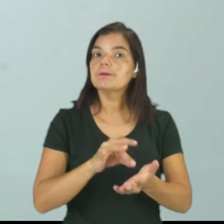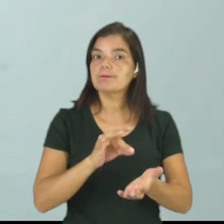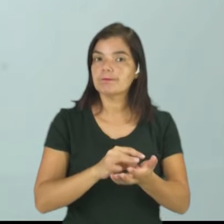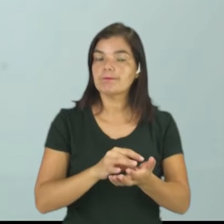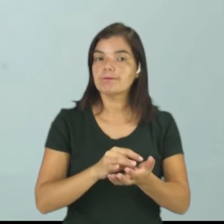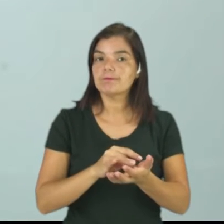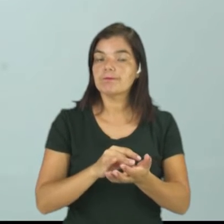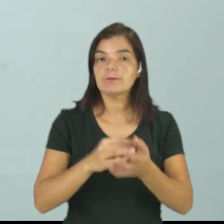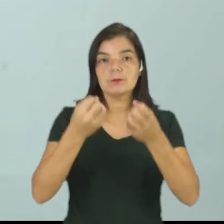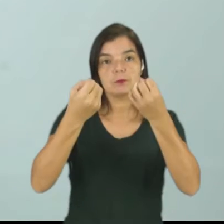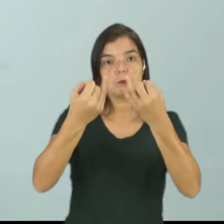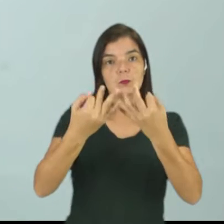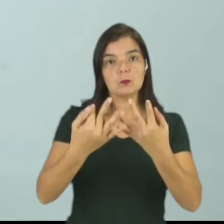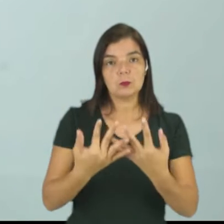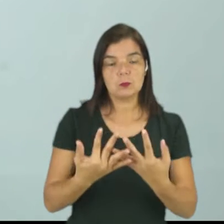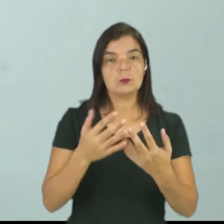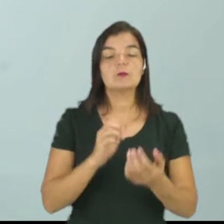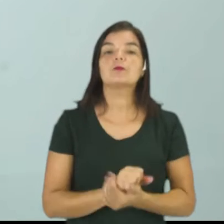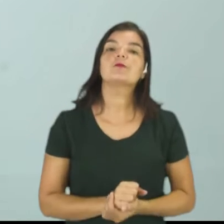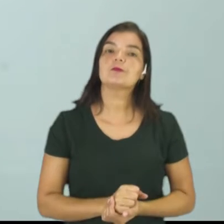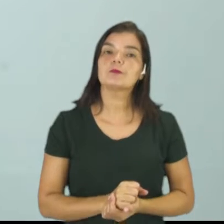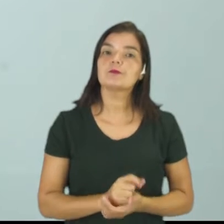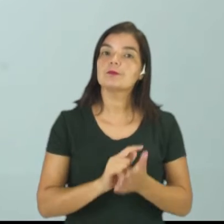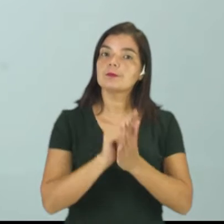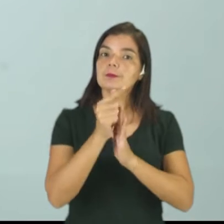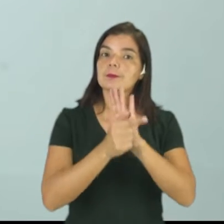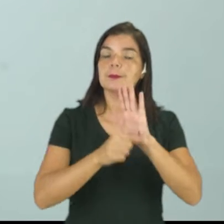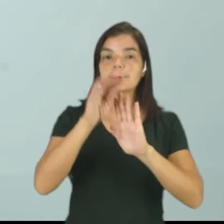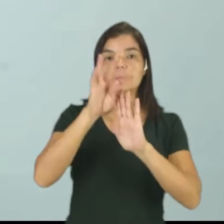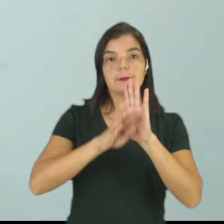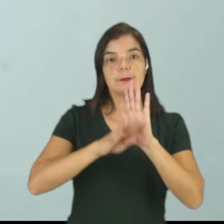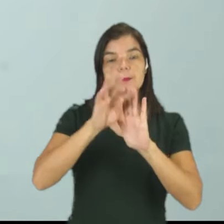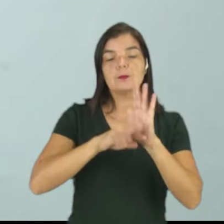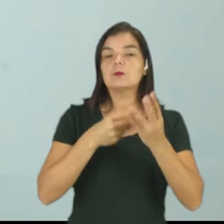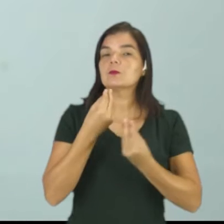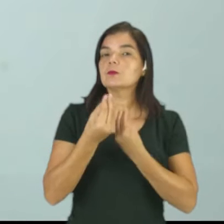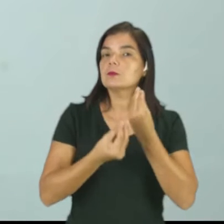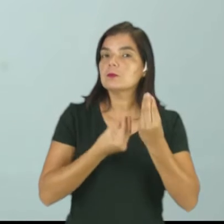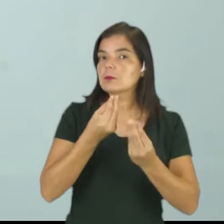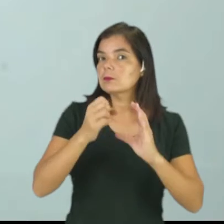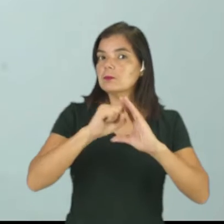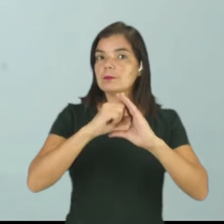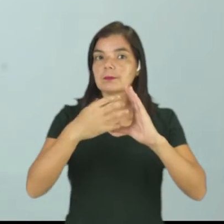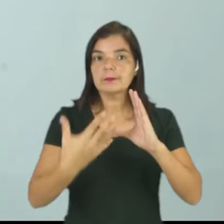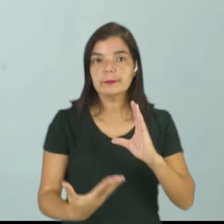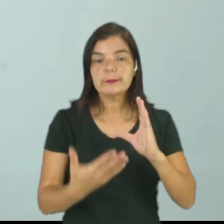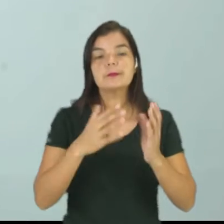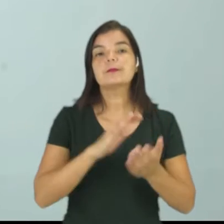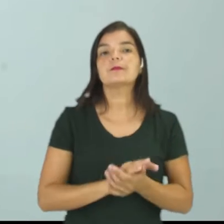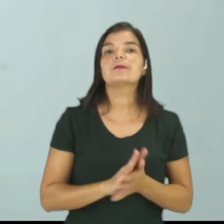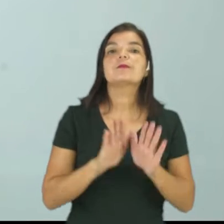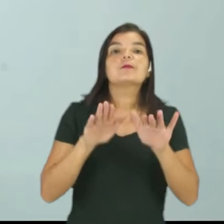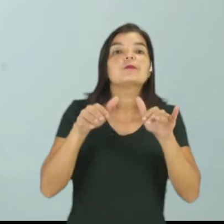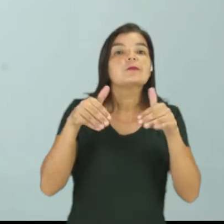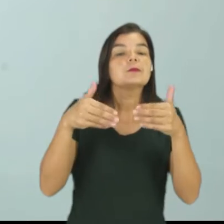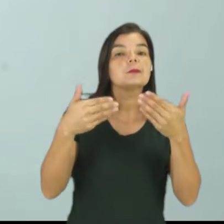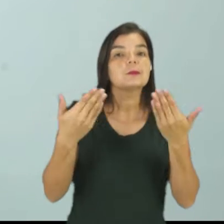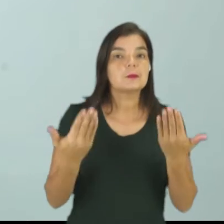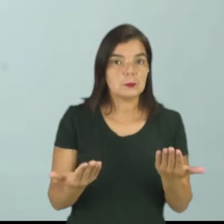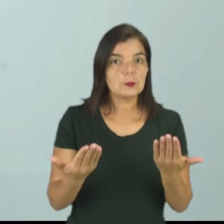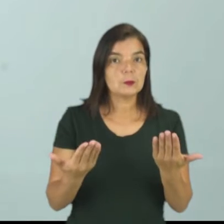como se pauta esse gênero textual, como que ele se caracteriza, quais são as